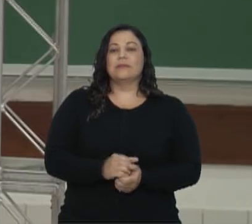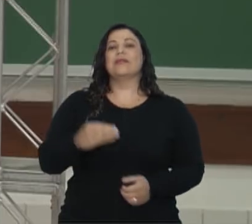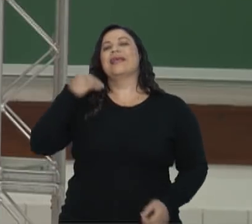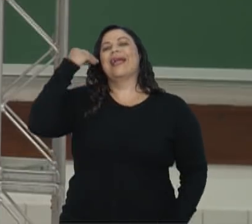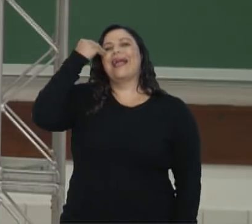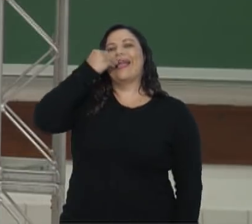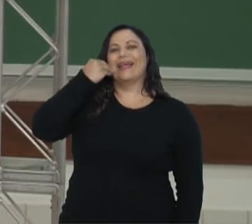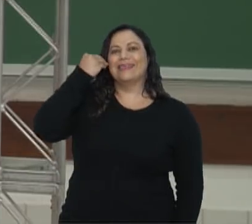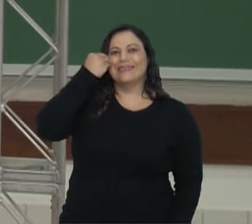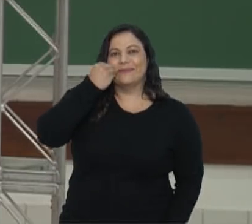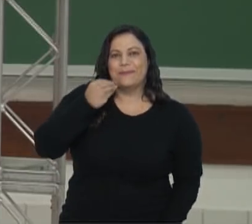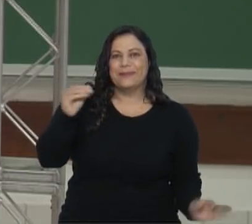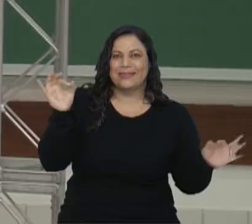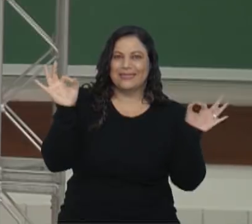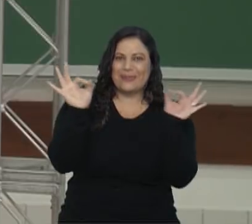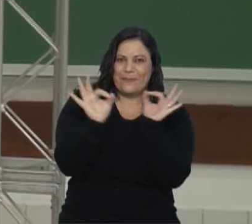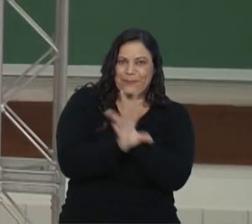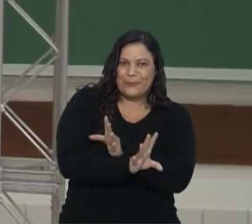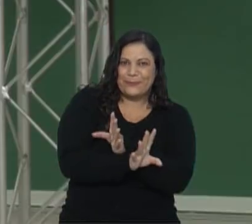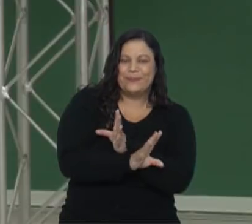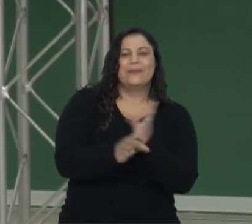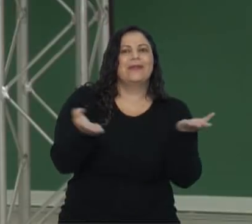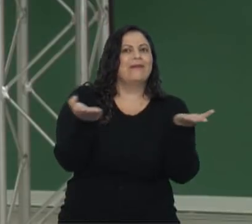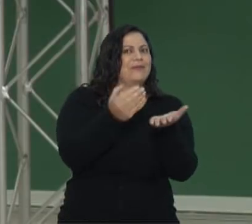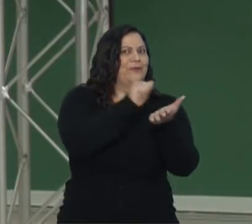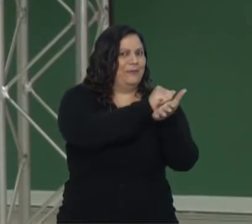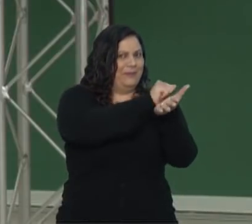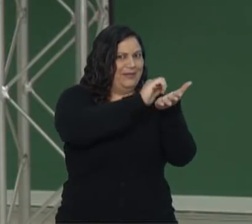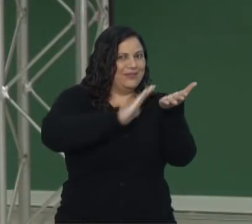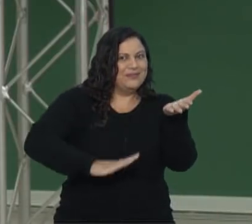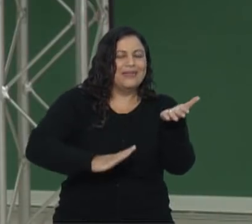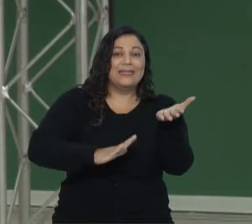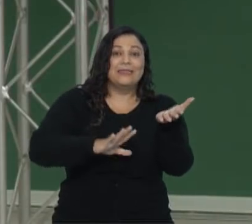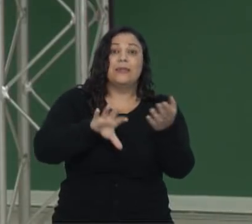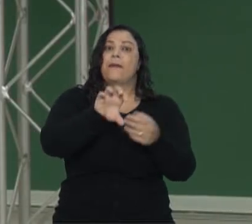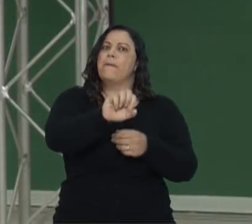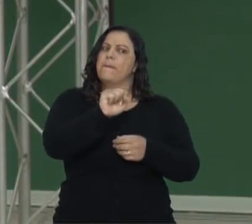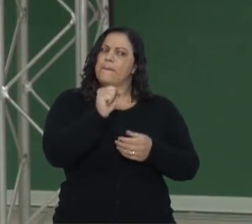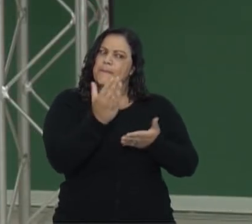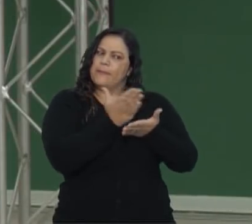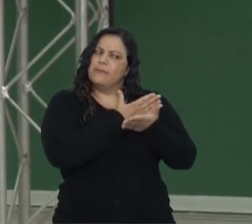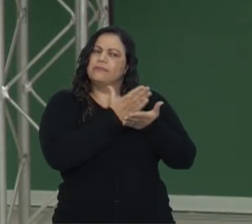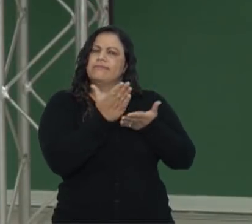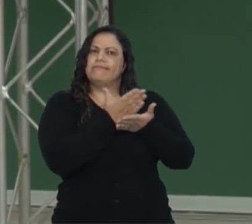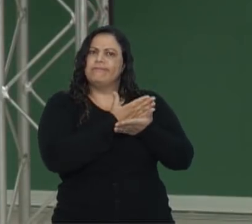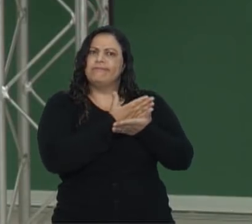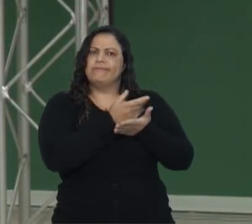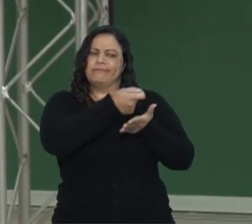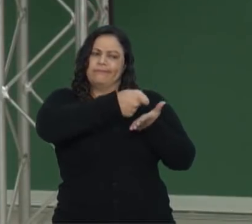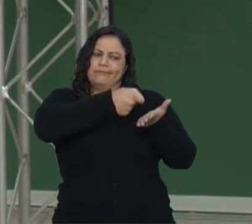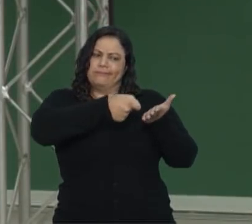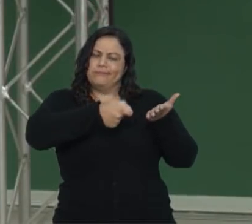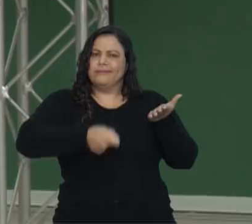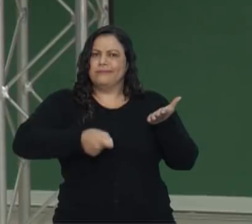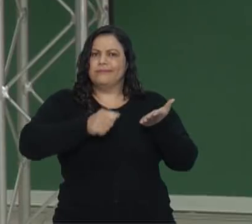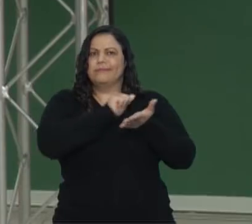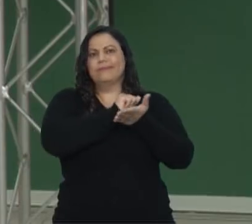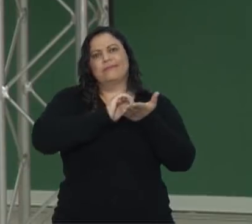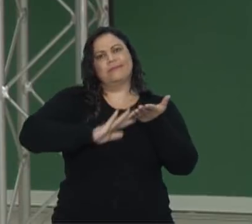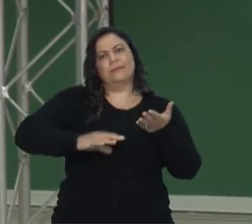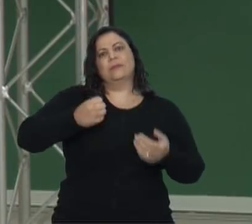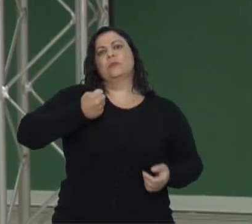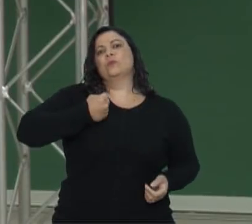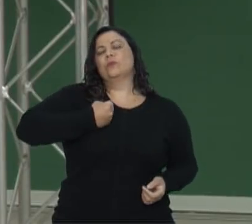experiência feita. Vamos para a nossa atividade? Pega o caderno e vamos anotar um exercício do nosso livro.